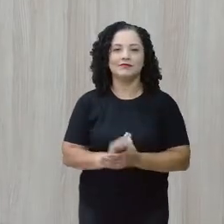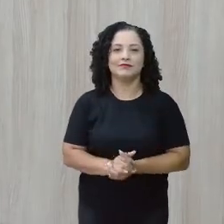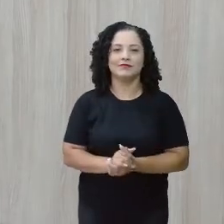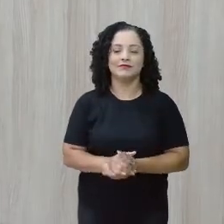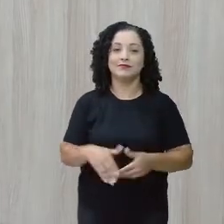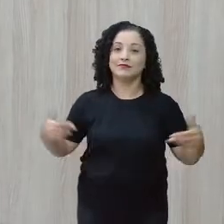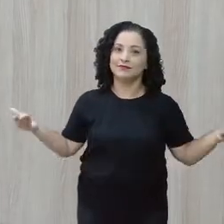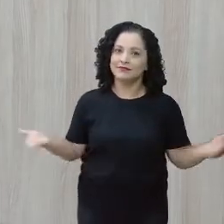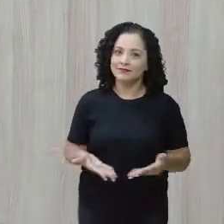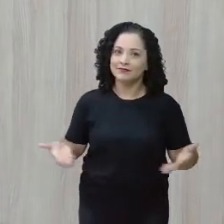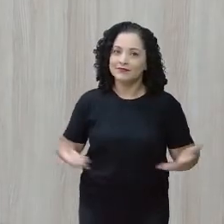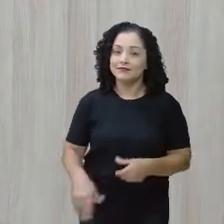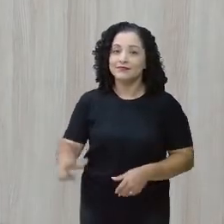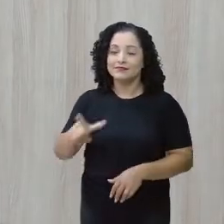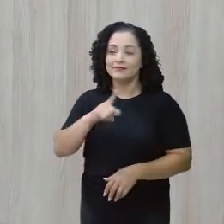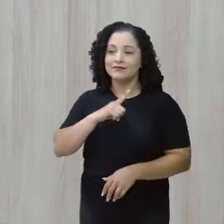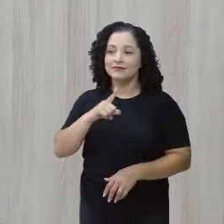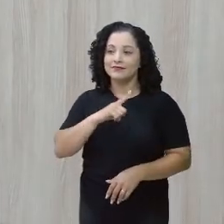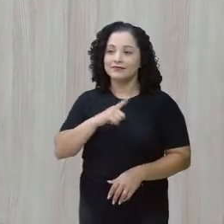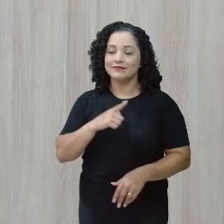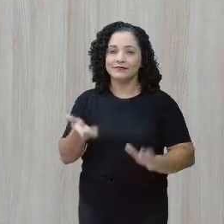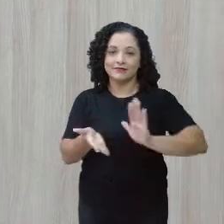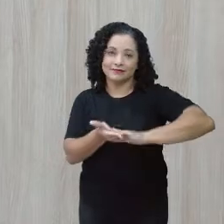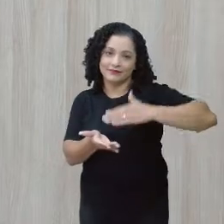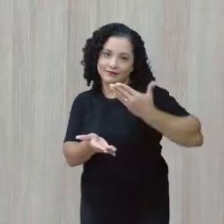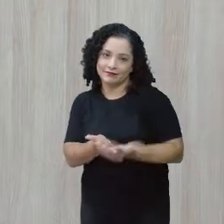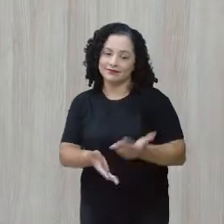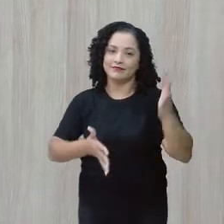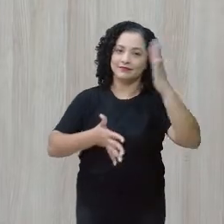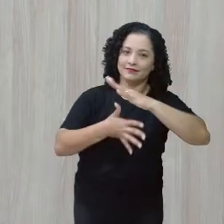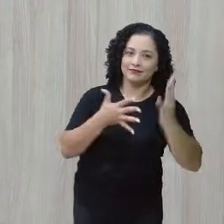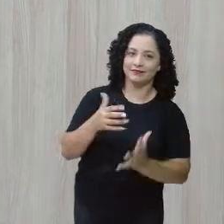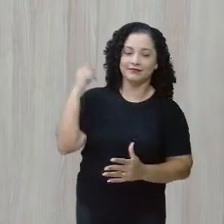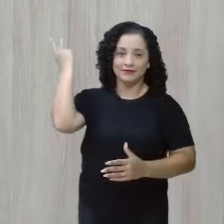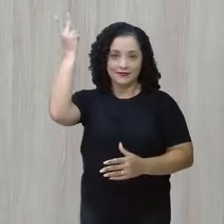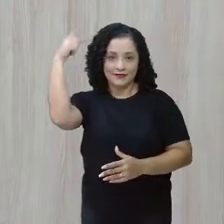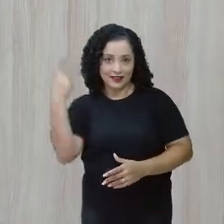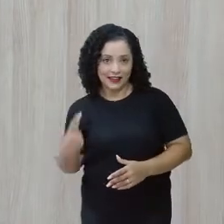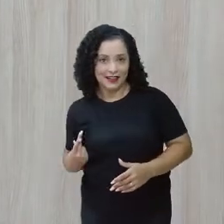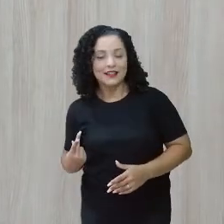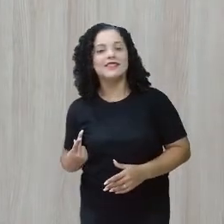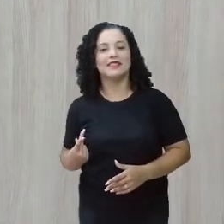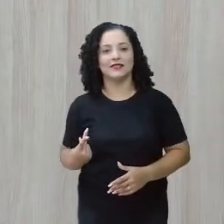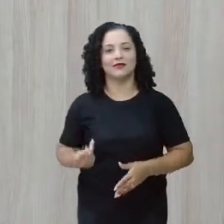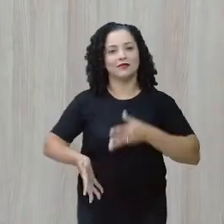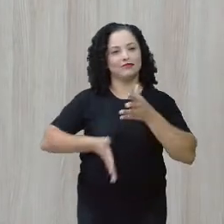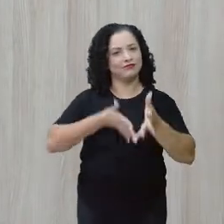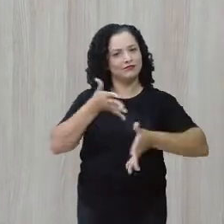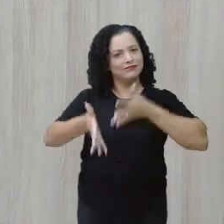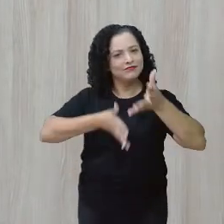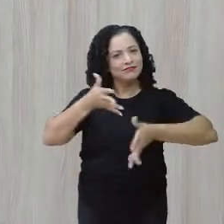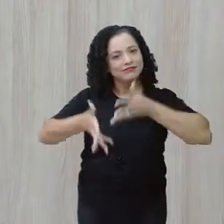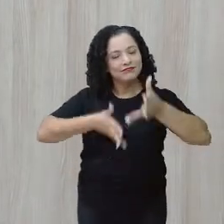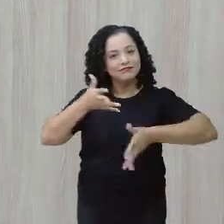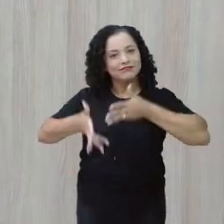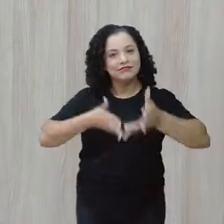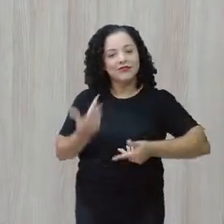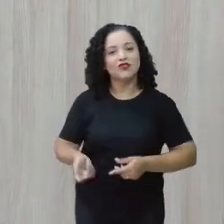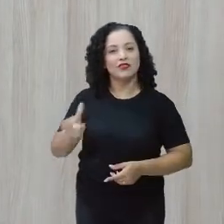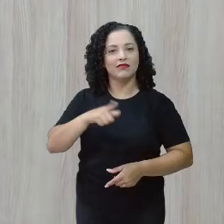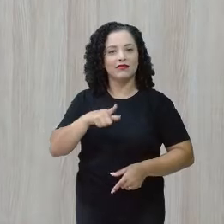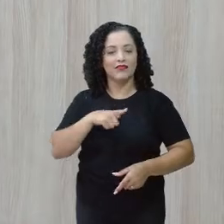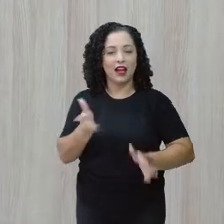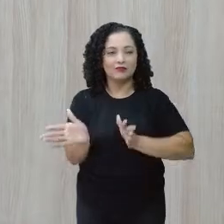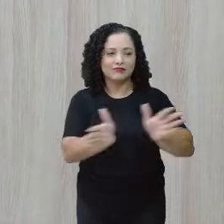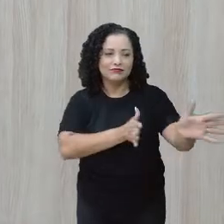aqui, né, com Késia, que está aí fazendo, né, a questão aí de Libras. Então, está trazendo, aproximando